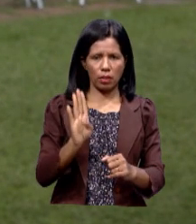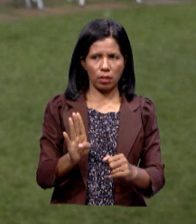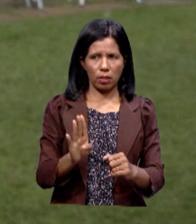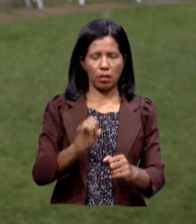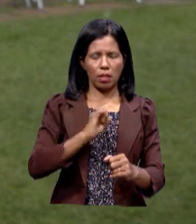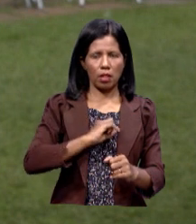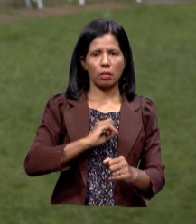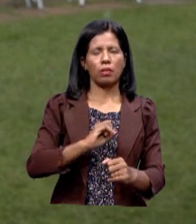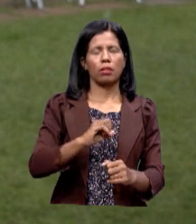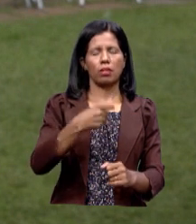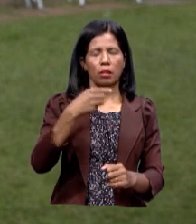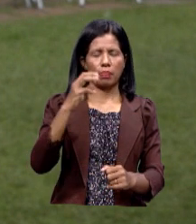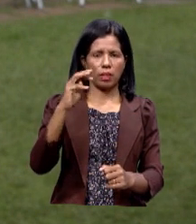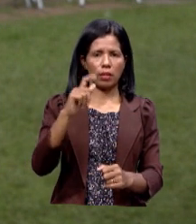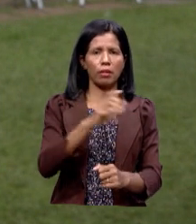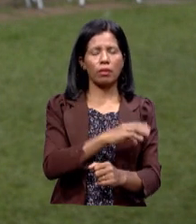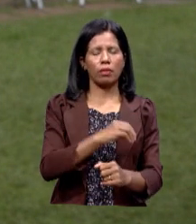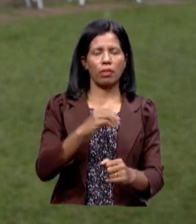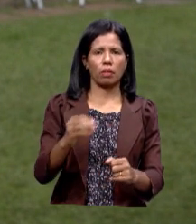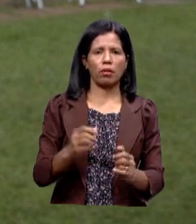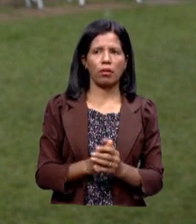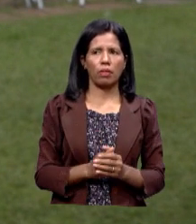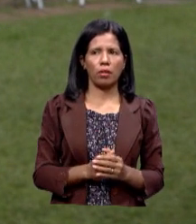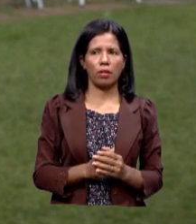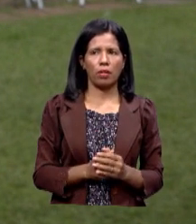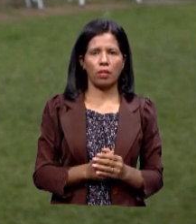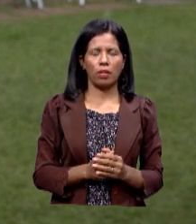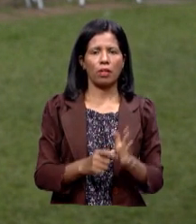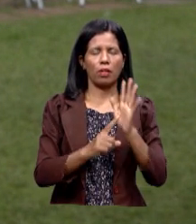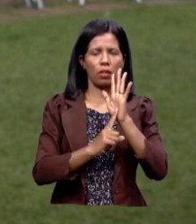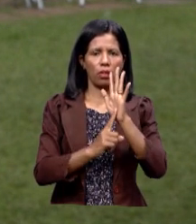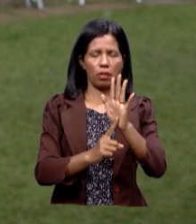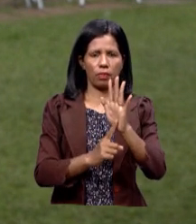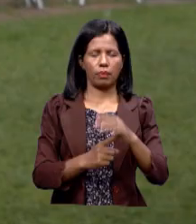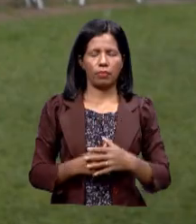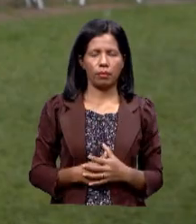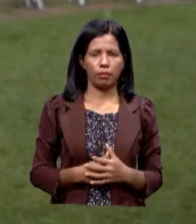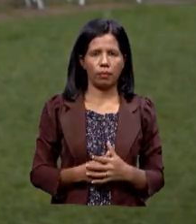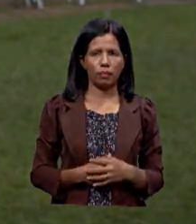ao Expedito Dias Ximenes, ou Adério Ximenes. Hato reportase.